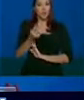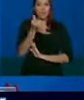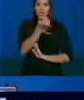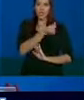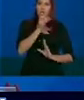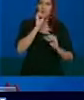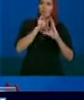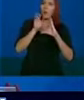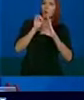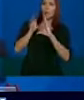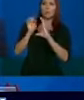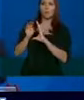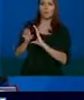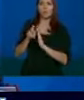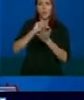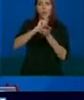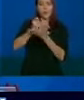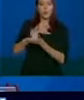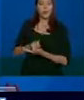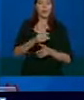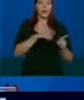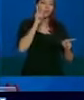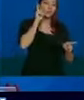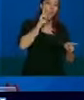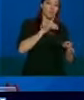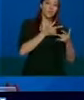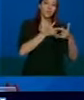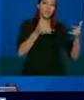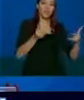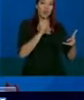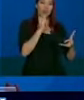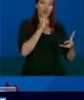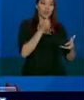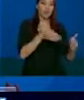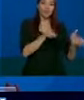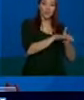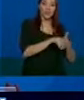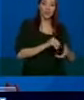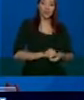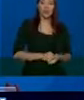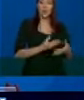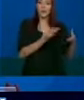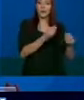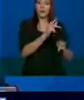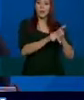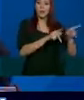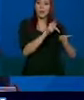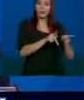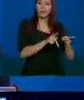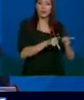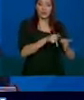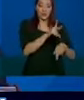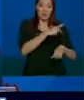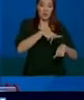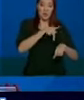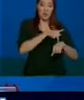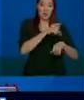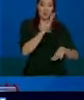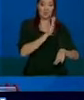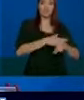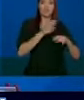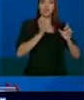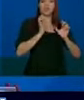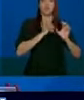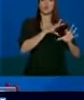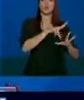dinheiro chegando. Enquanto isso, nos Estados Unidos, o cheque não chegou ainda para a maior parte da população, no país mais avançado e mais rico do